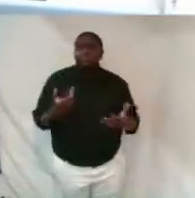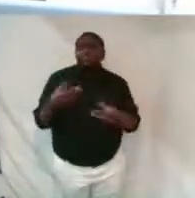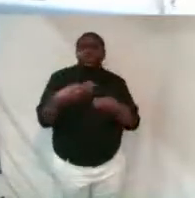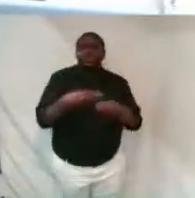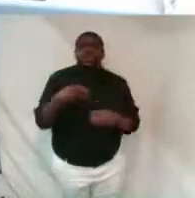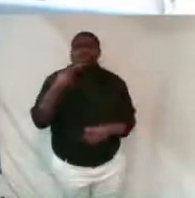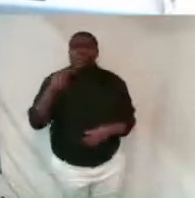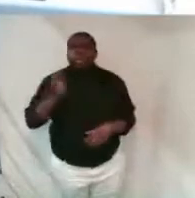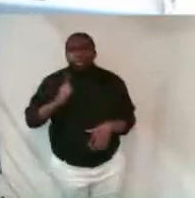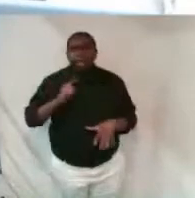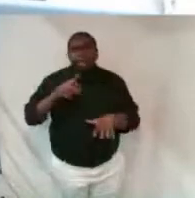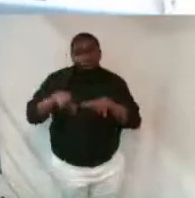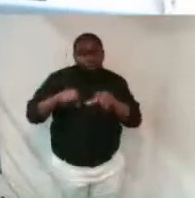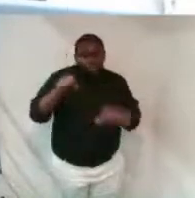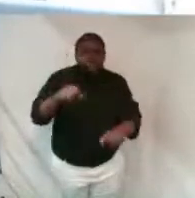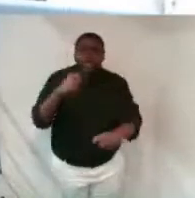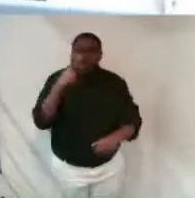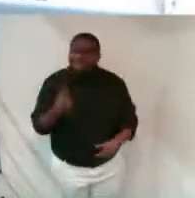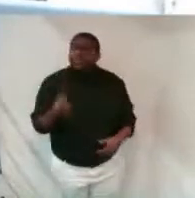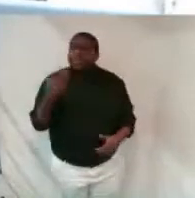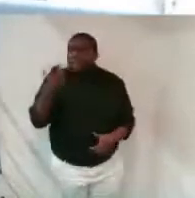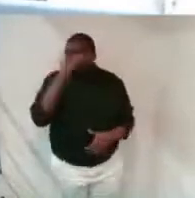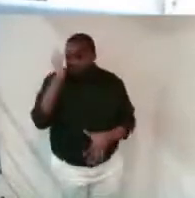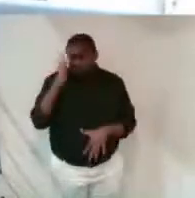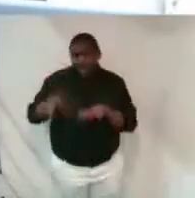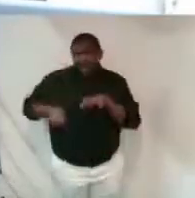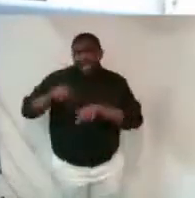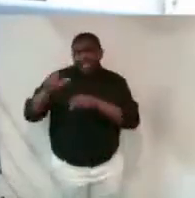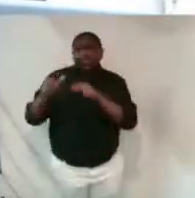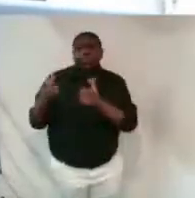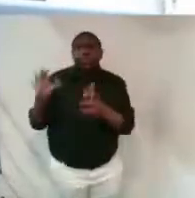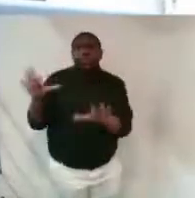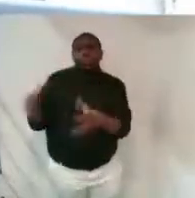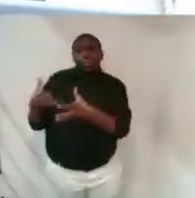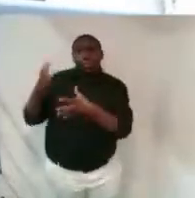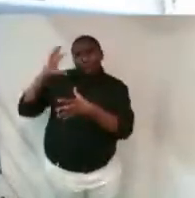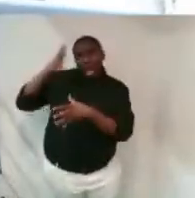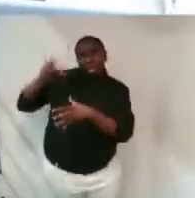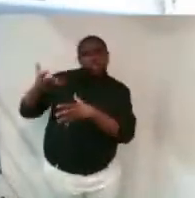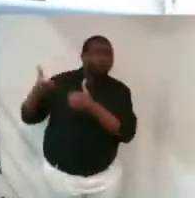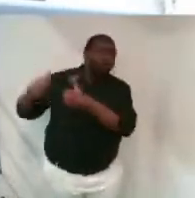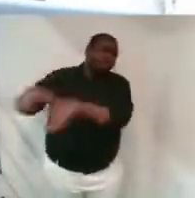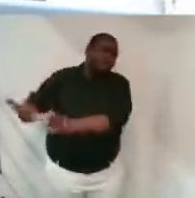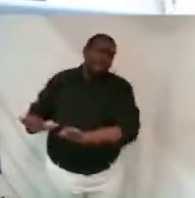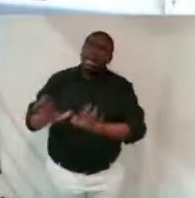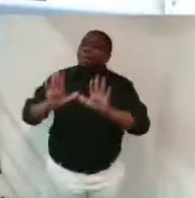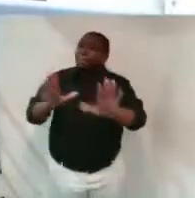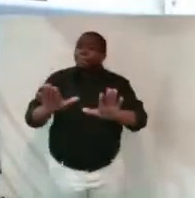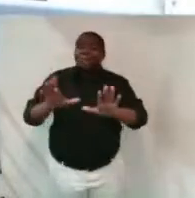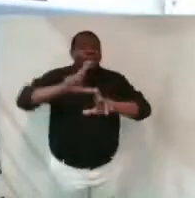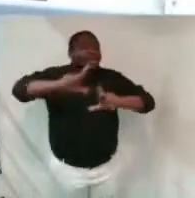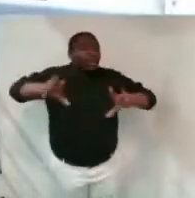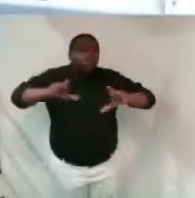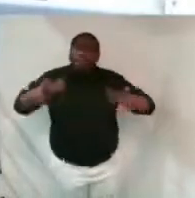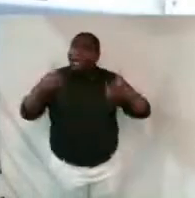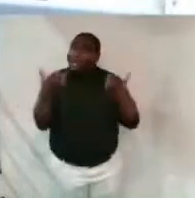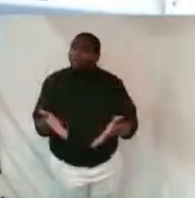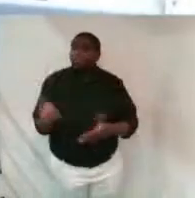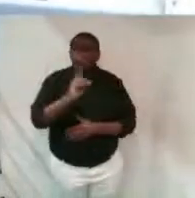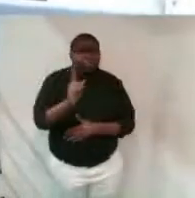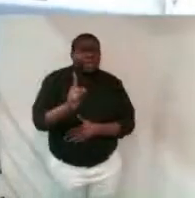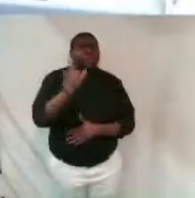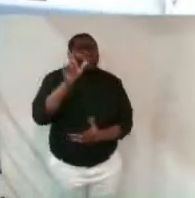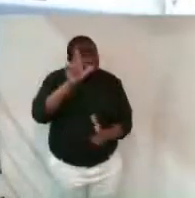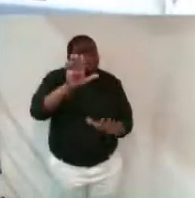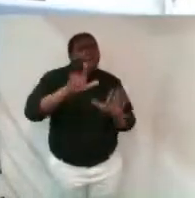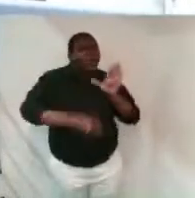tenho coleta seletiva e isso aí é com os catadores, eles resolvem para lá, se as cooperativas resolvem para lá. Só que, na realidade, não é isso. Se o objetivo da